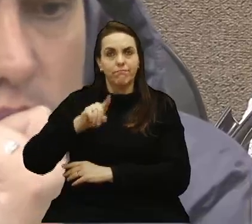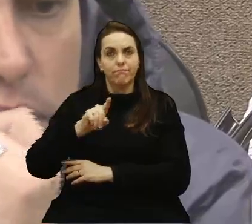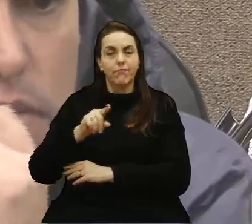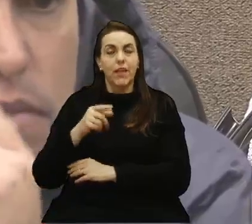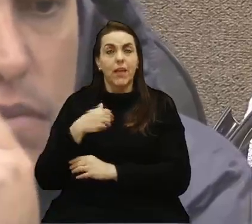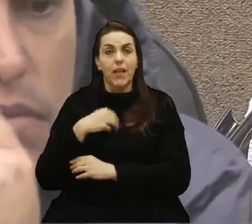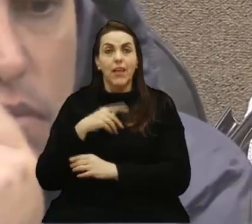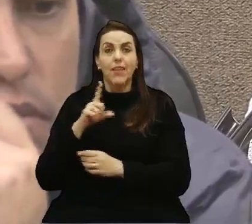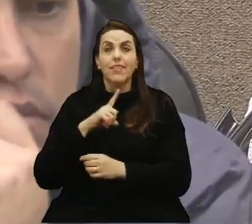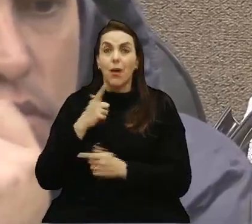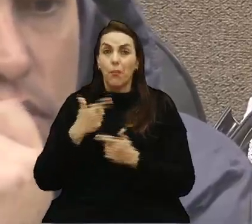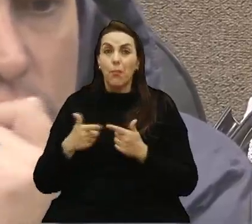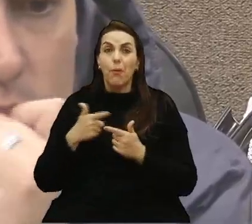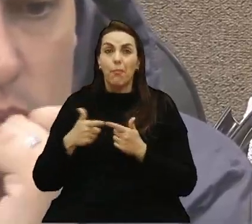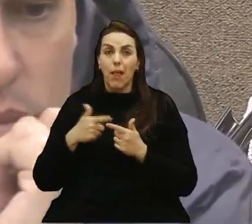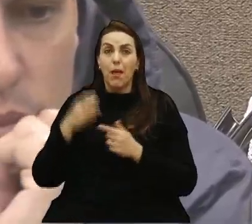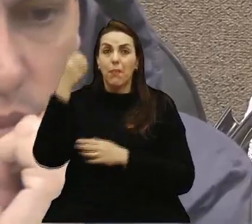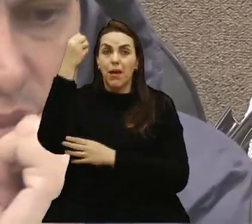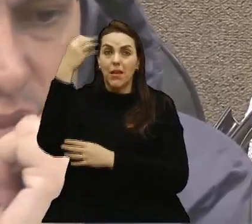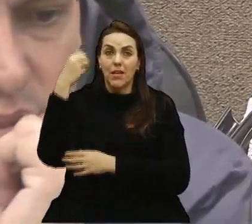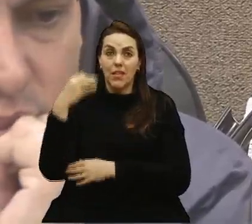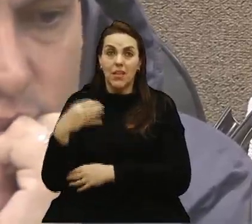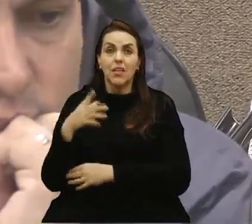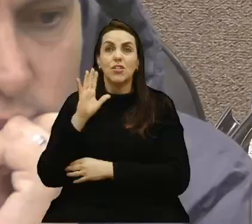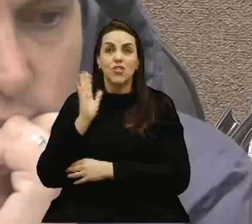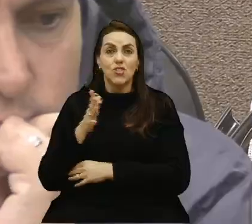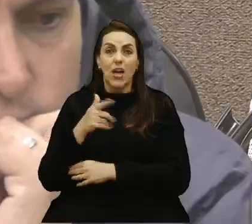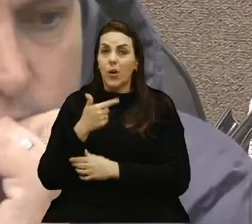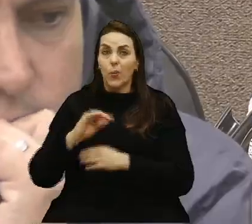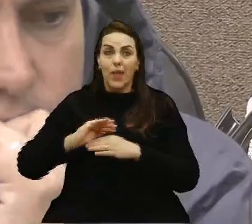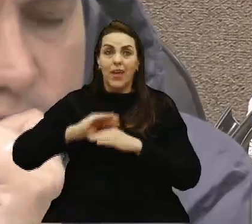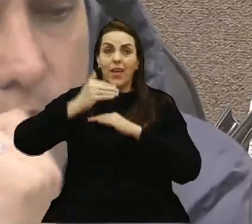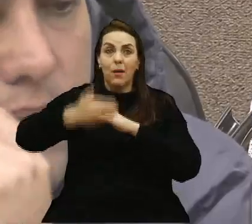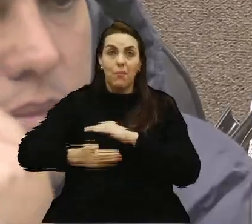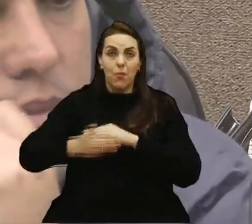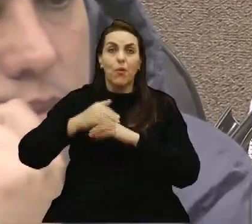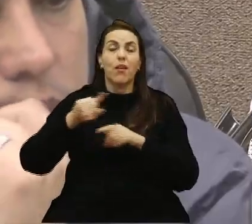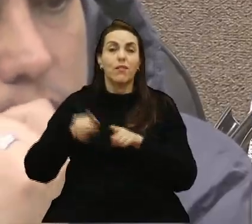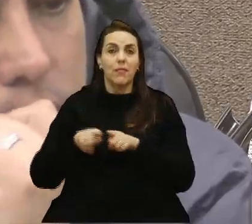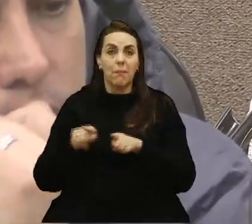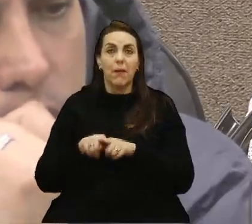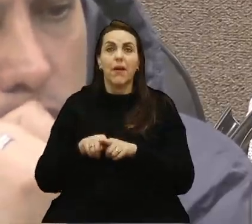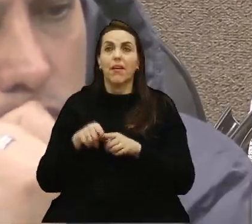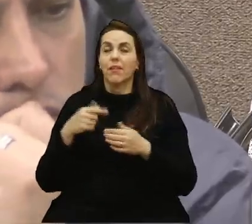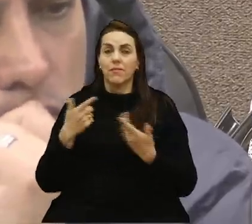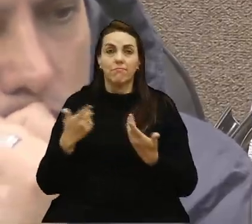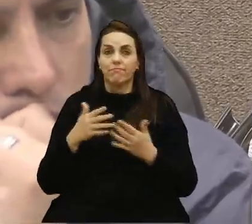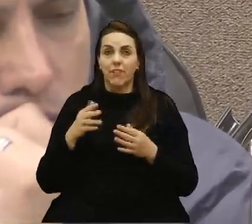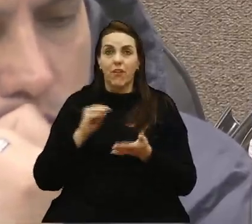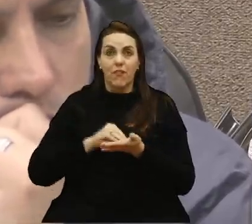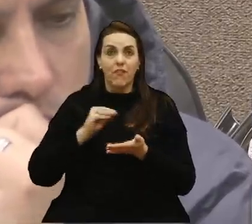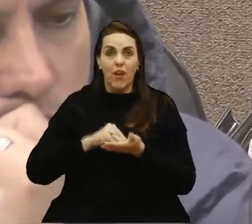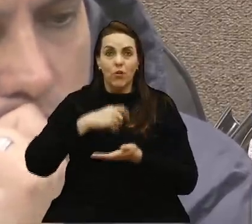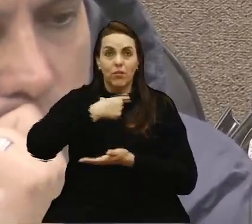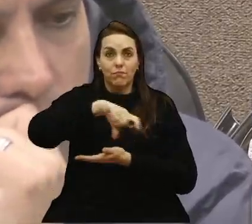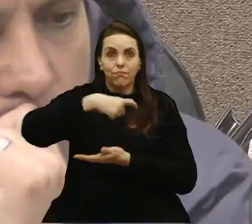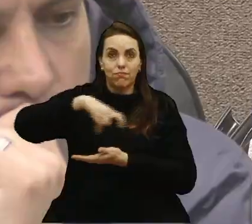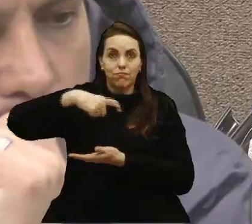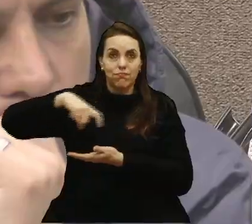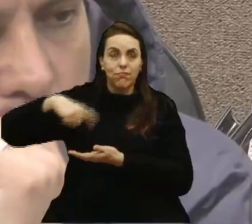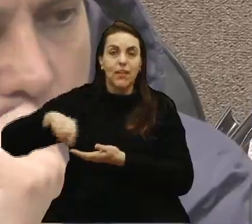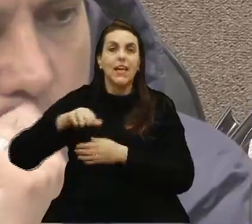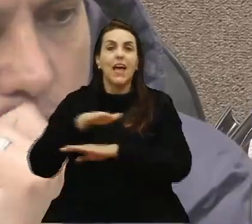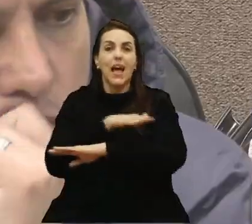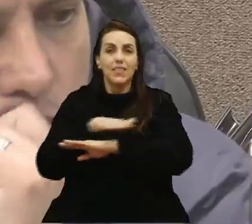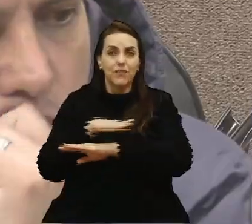Ali a gente tem um problema na sinalização, já estamos sem quebra-mola e sem sinalização viária na parte, e já estamos sem a questão do